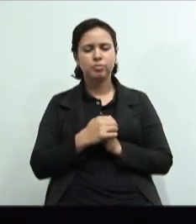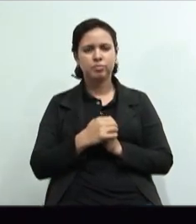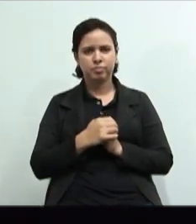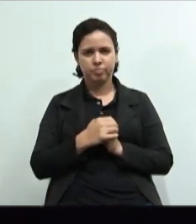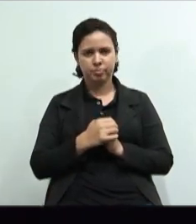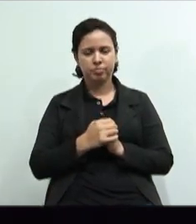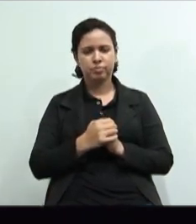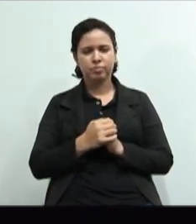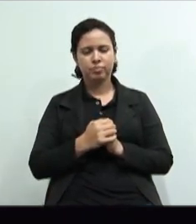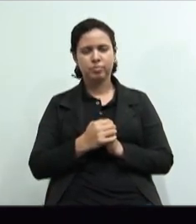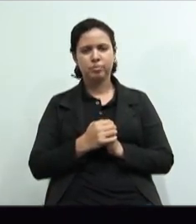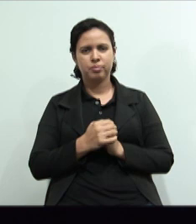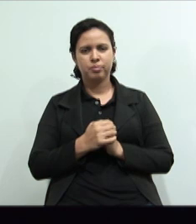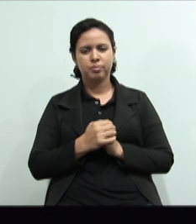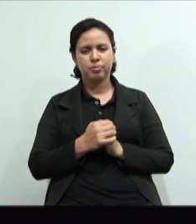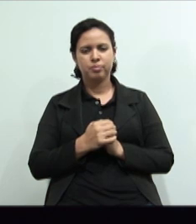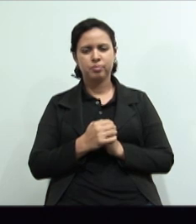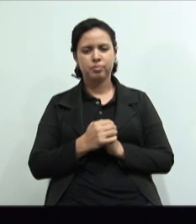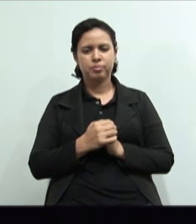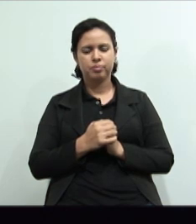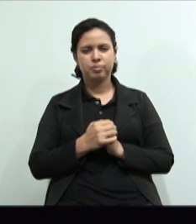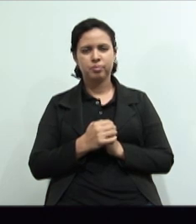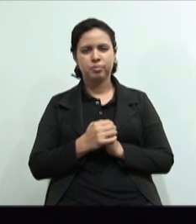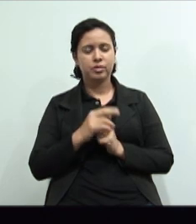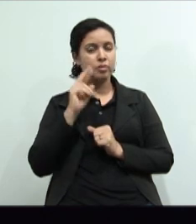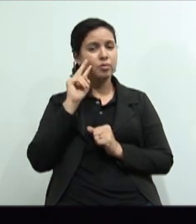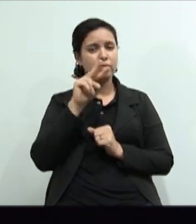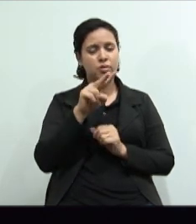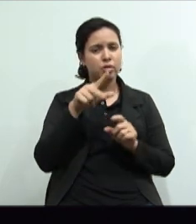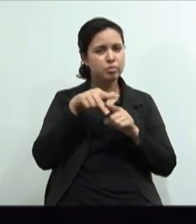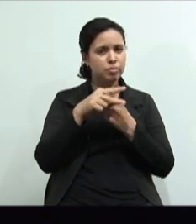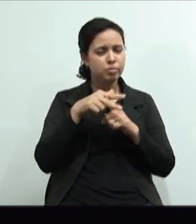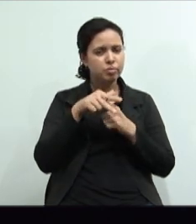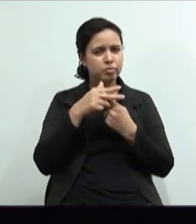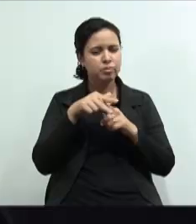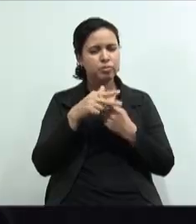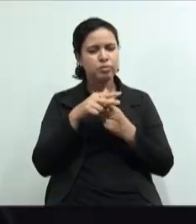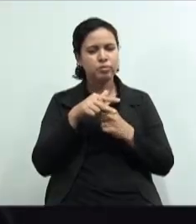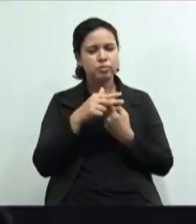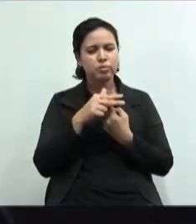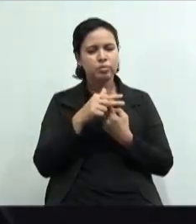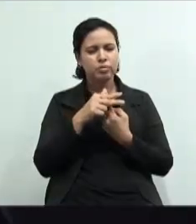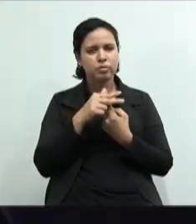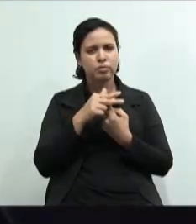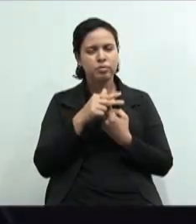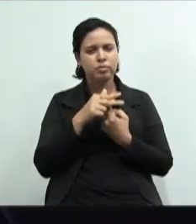Essa parte. Operar ajustes.